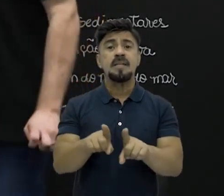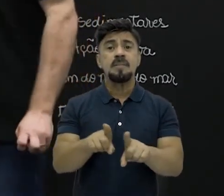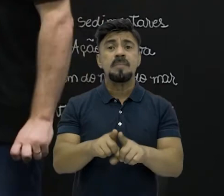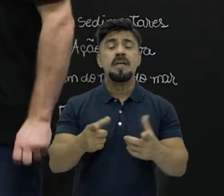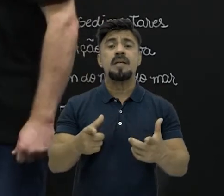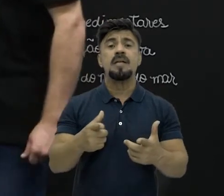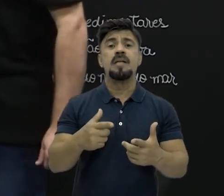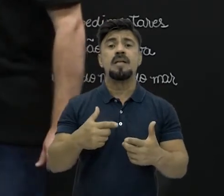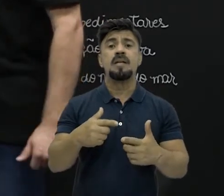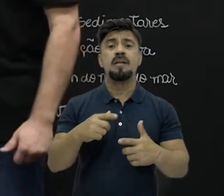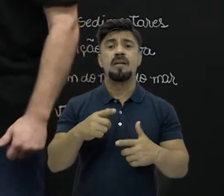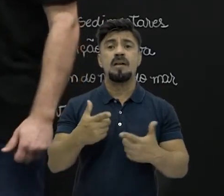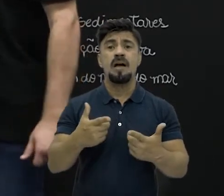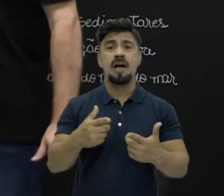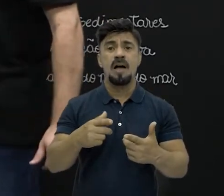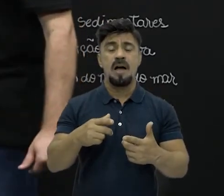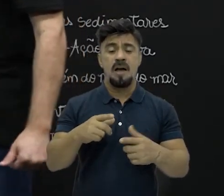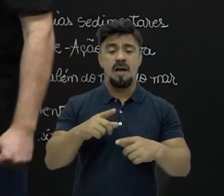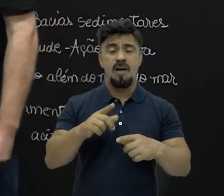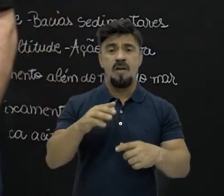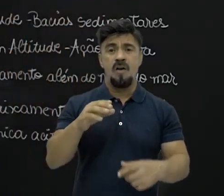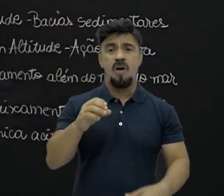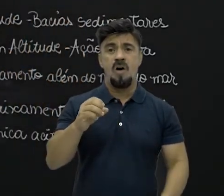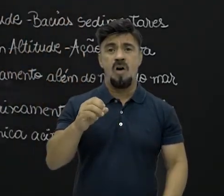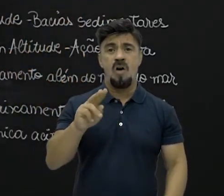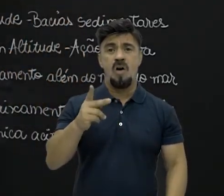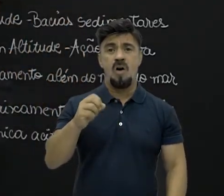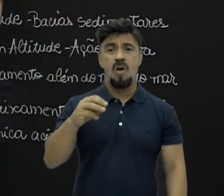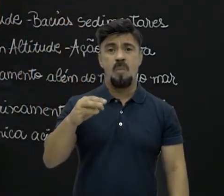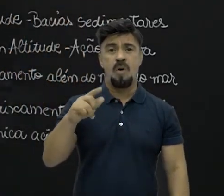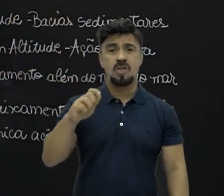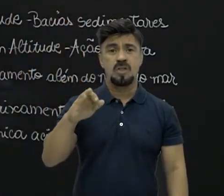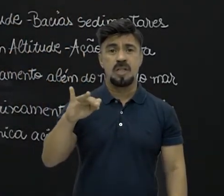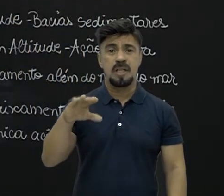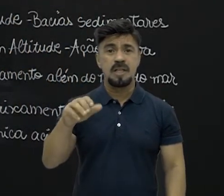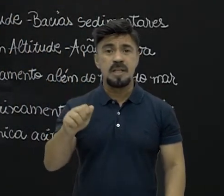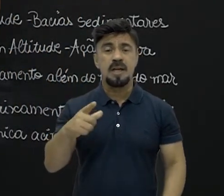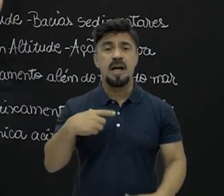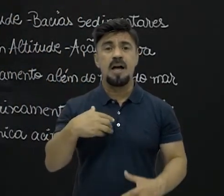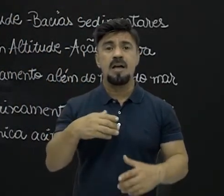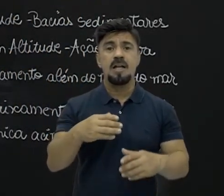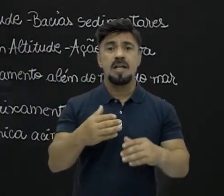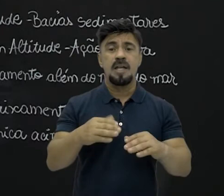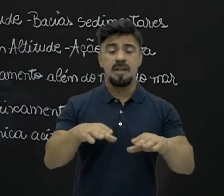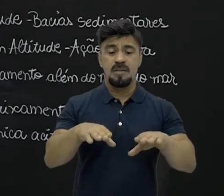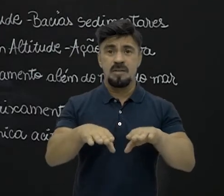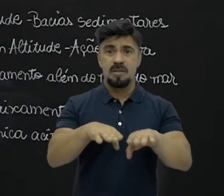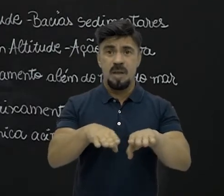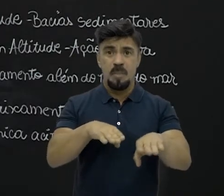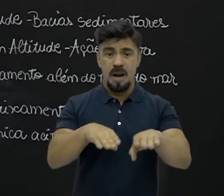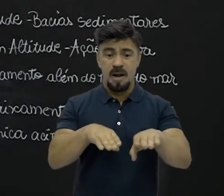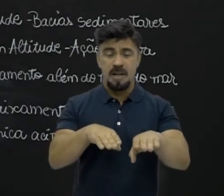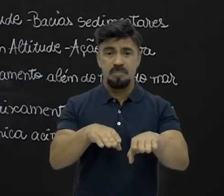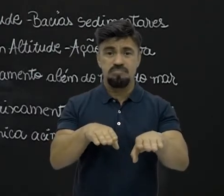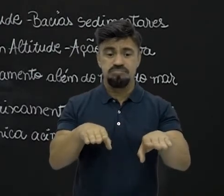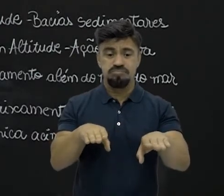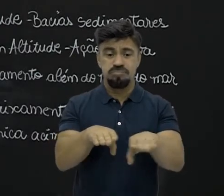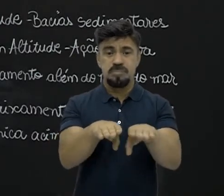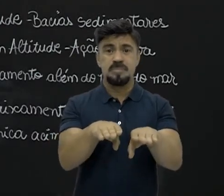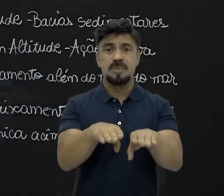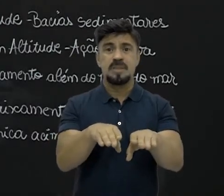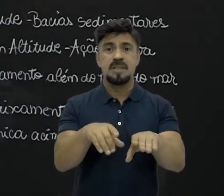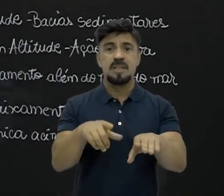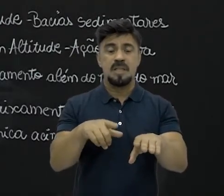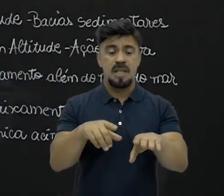orogênicas também. O que é a faixa orogênica? É quando há aquele encontro das placas tectônicas. Então, essas duas